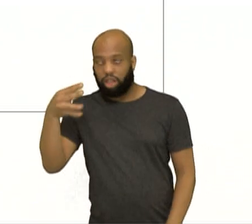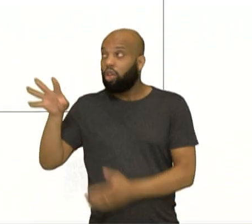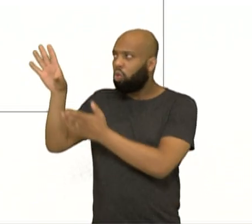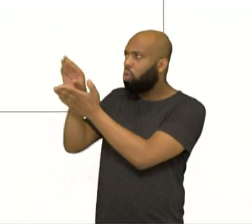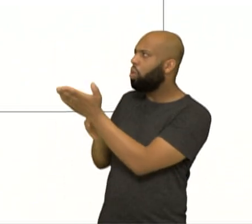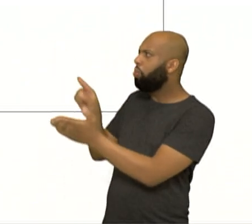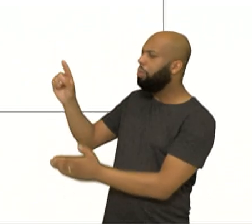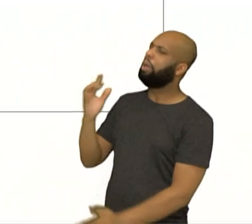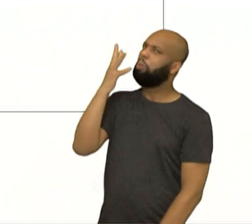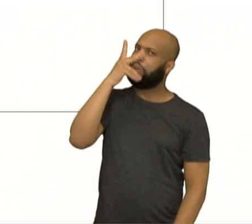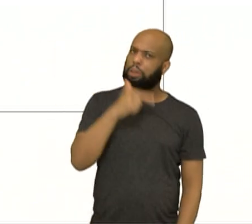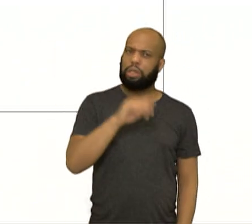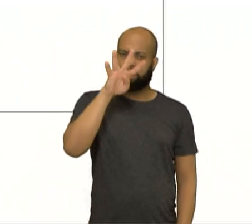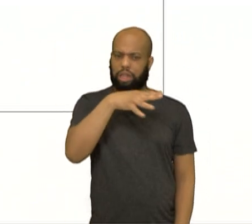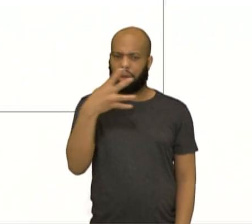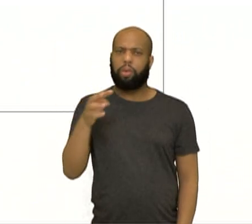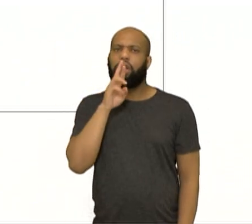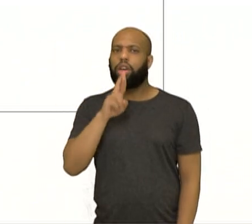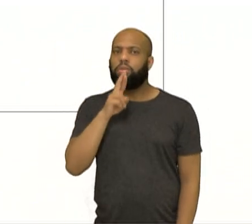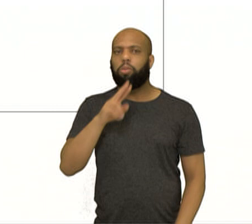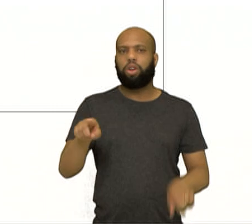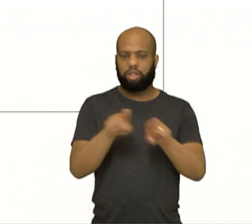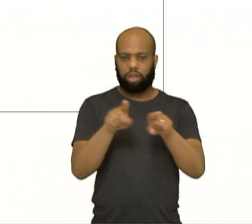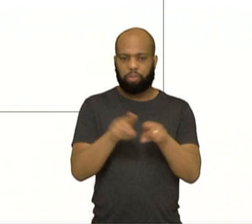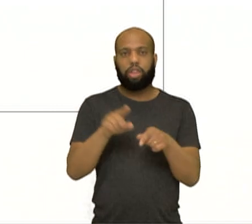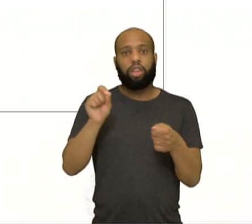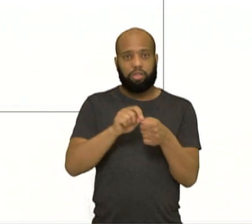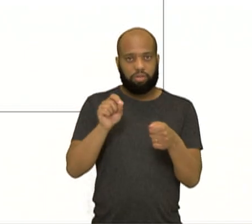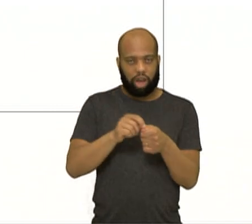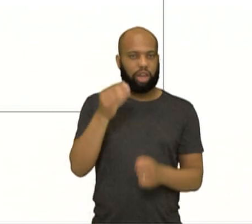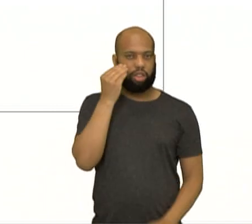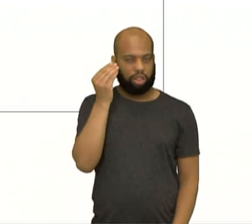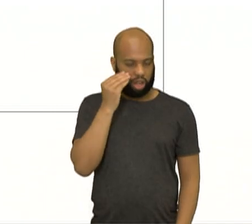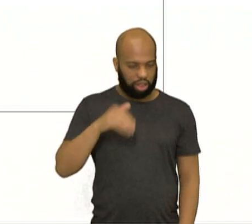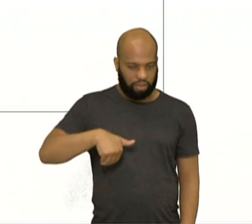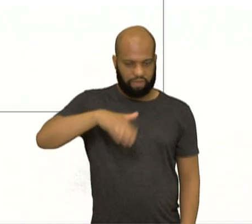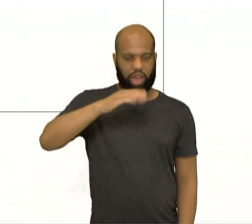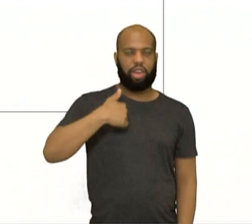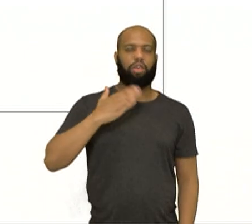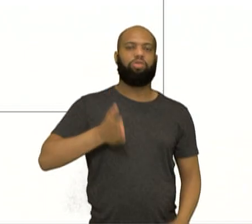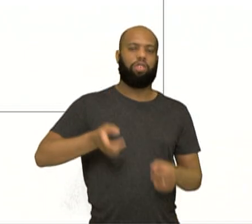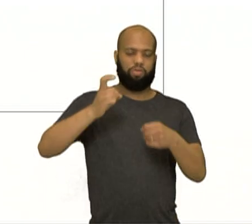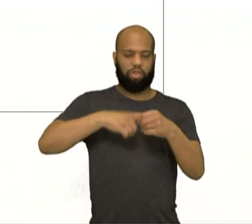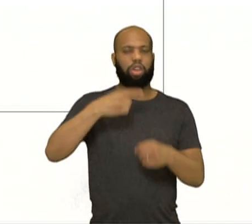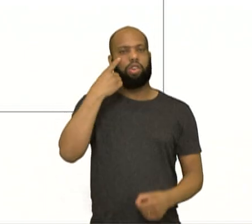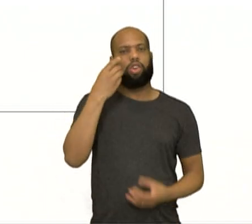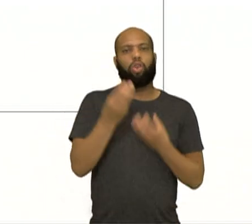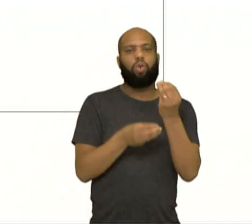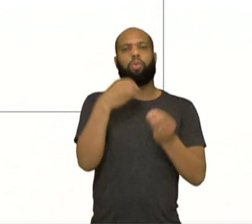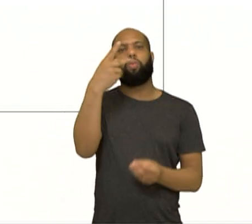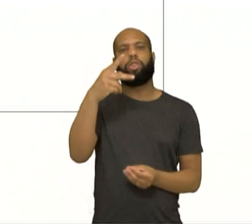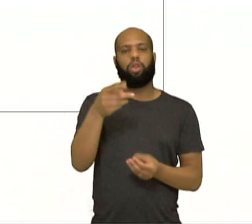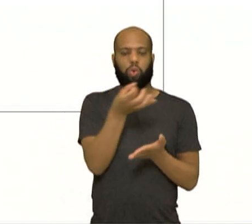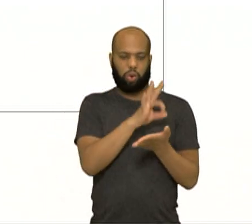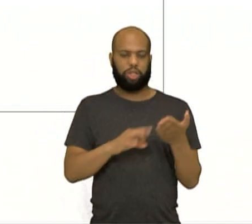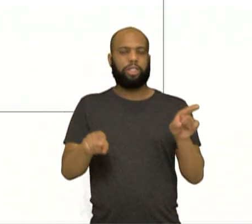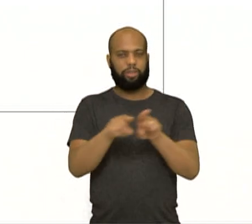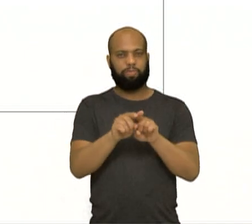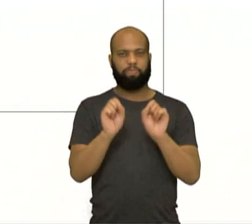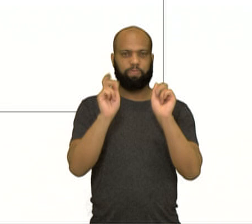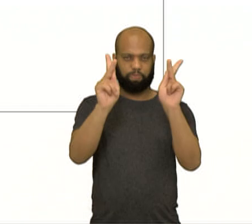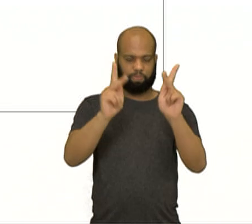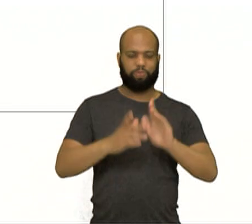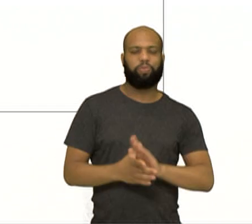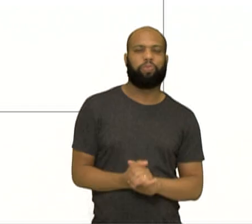bonitinho, e responda. Vai fazendo a tabelinha, daqui a pouco eu volto para verificar como é que ficou e corrigir.